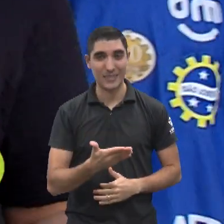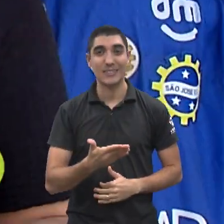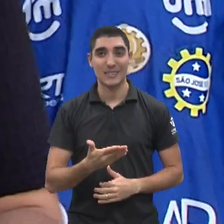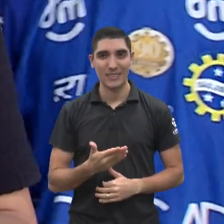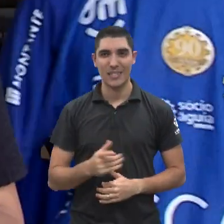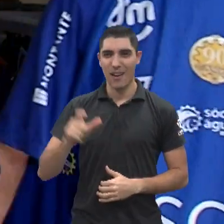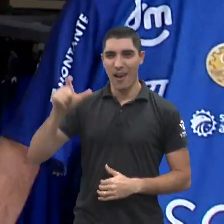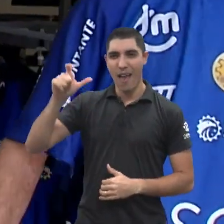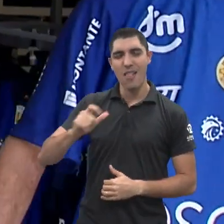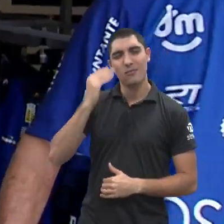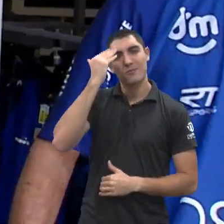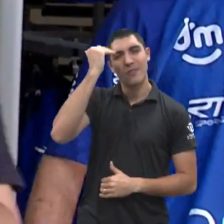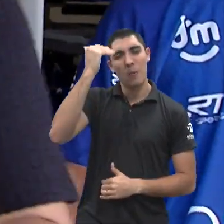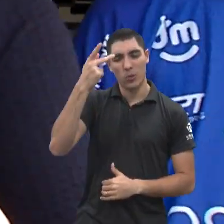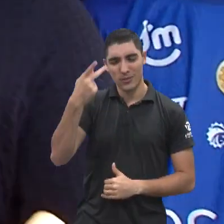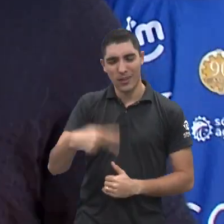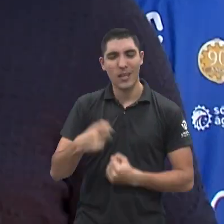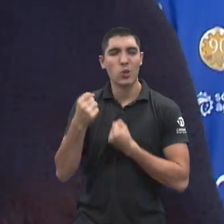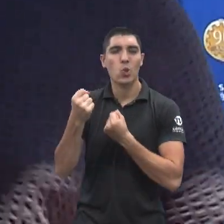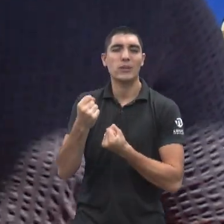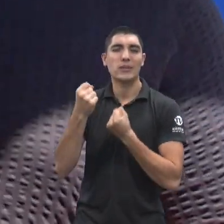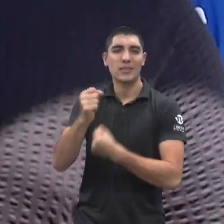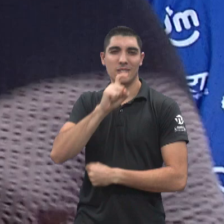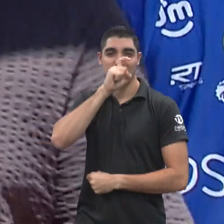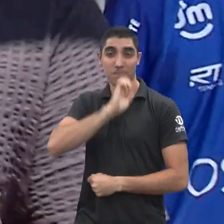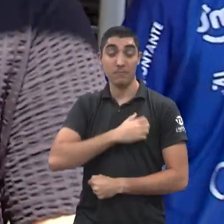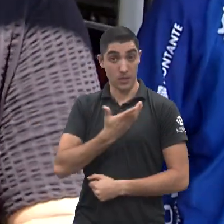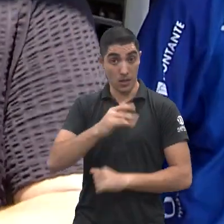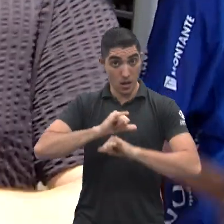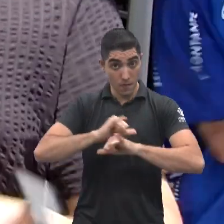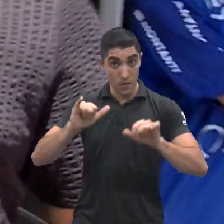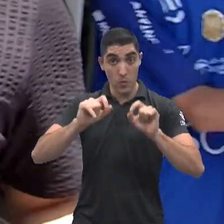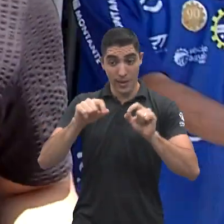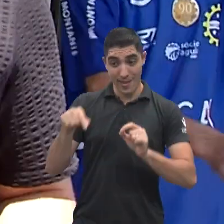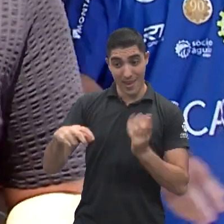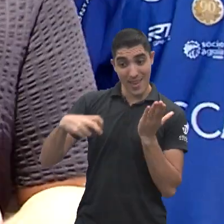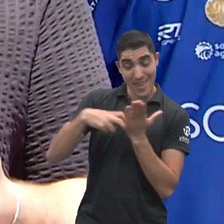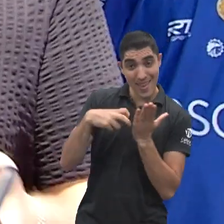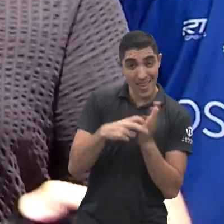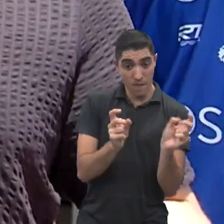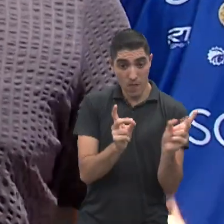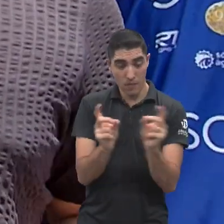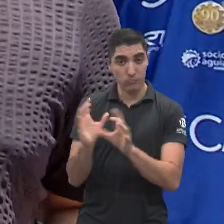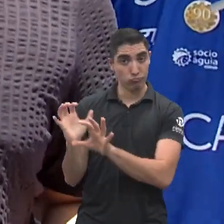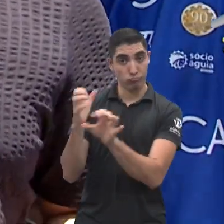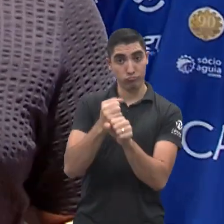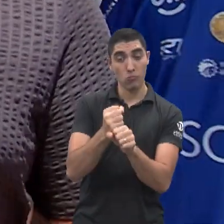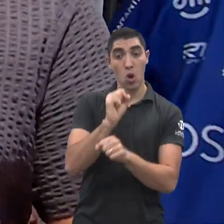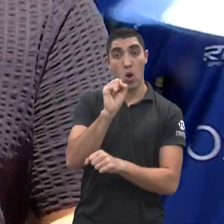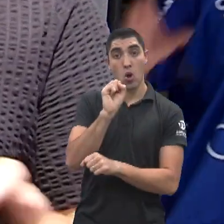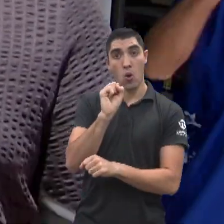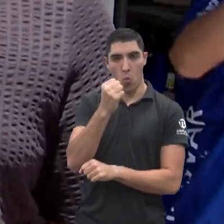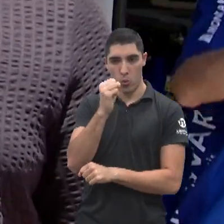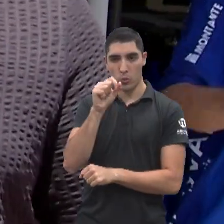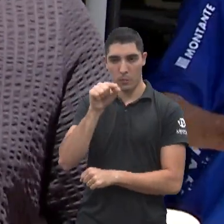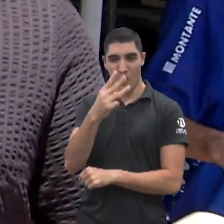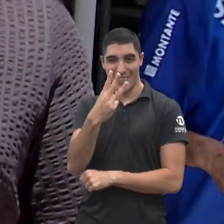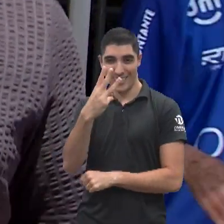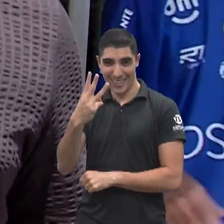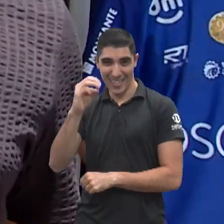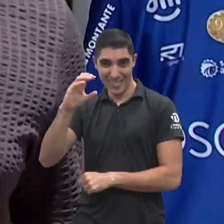do São José Esporte Clube. Então, Vieira, só reforçando a questão dos ingressos, foram disponibilizados 8.300 ingressos no